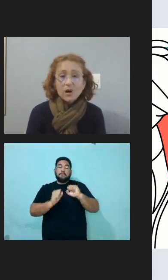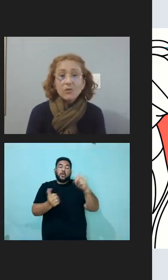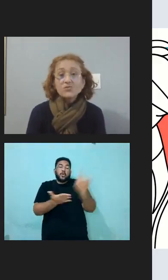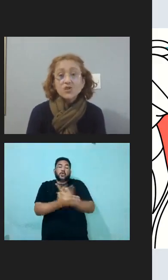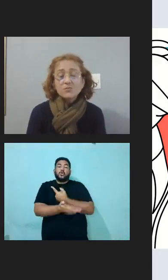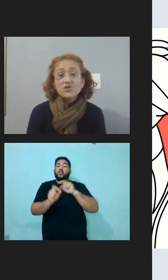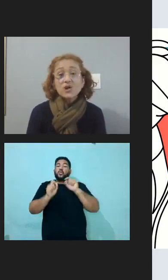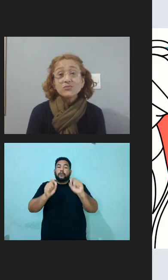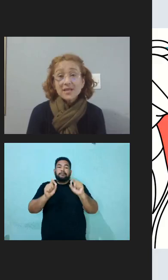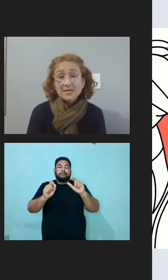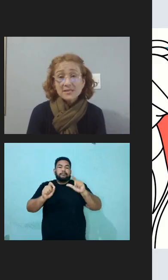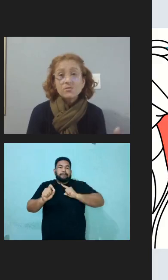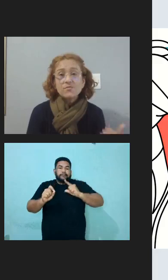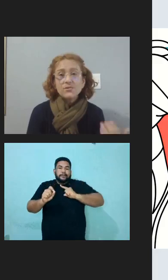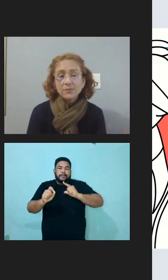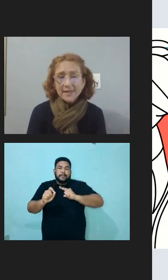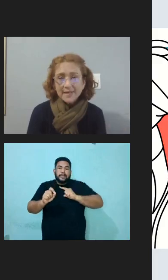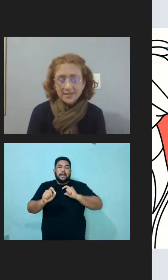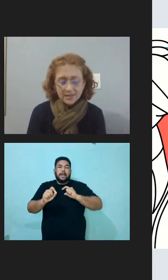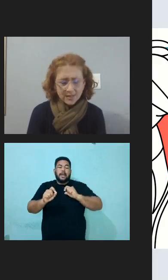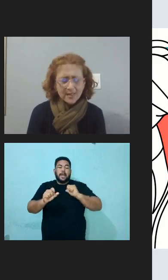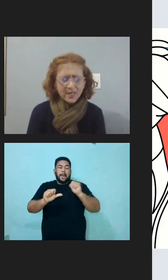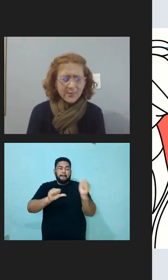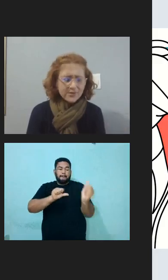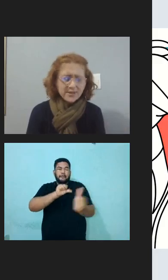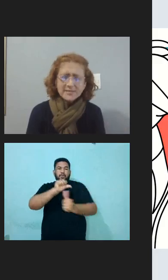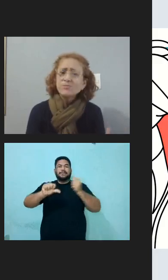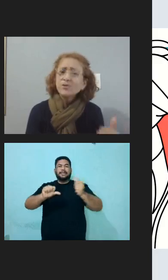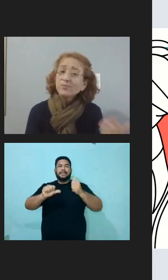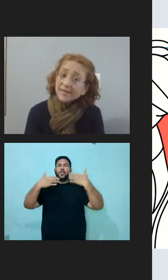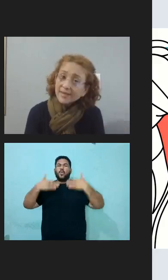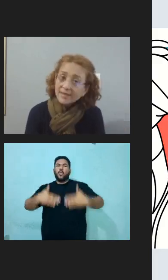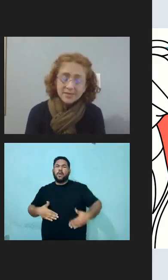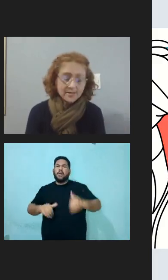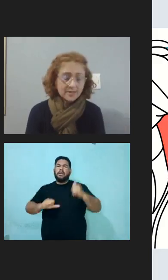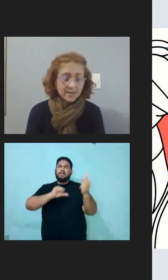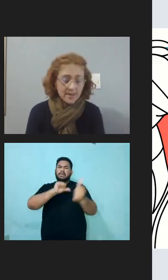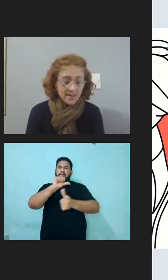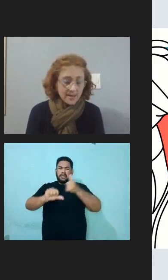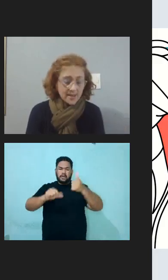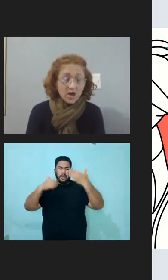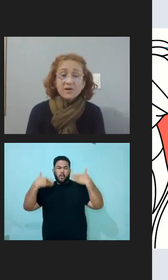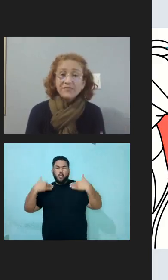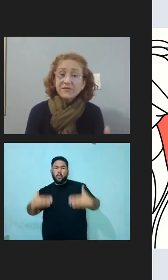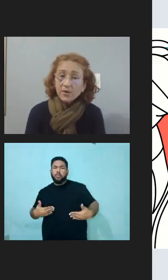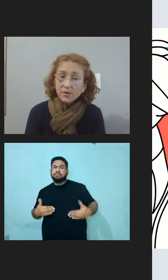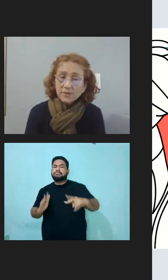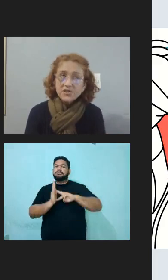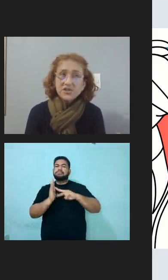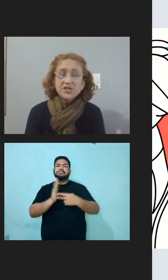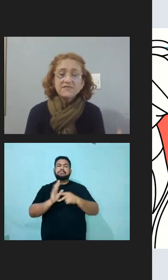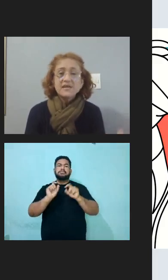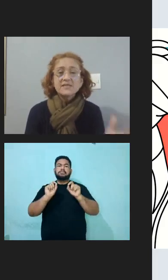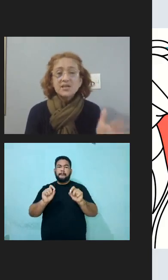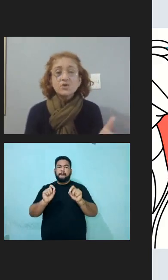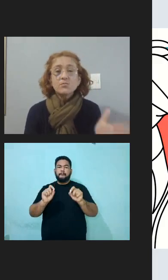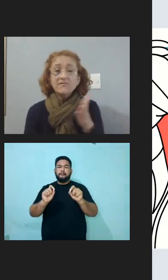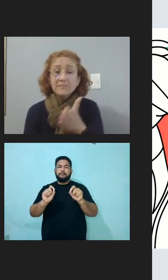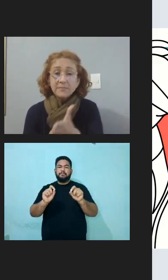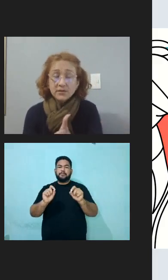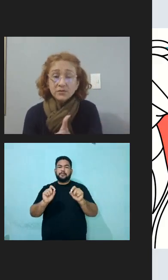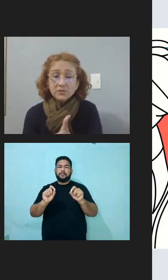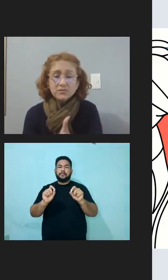causar algum tipo de alteração biomecânica. O que é uma alteração biomecânica? É uma forma de fazer